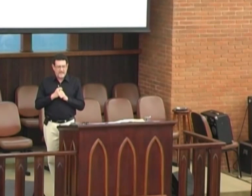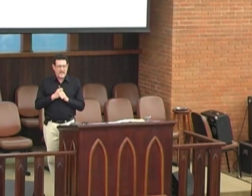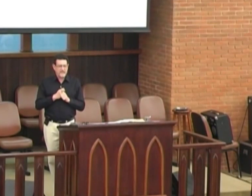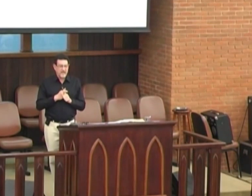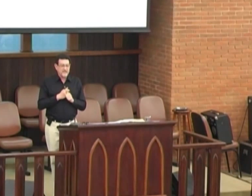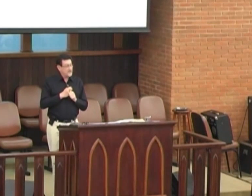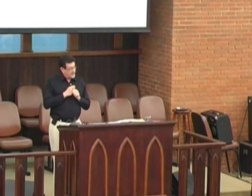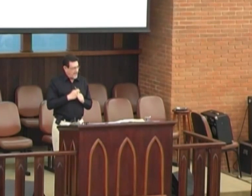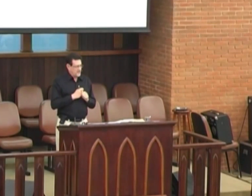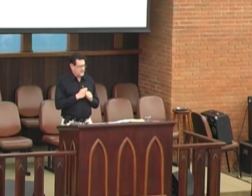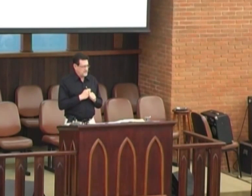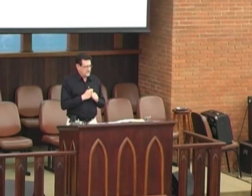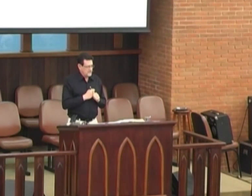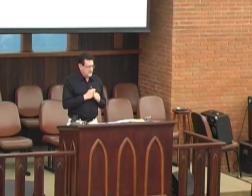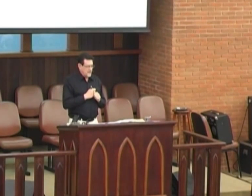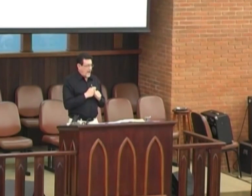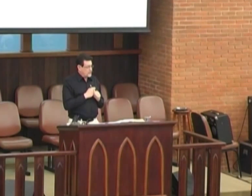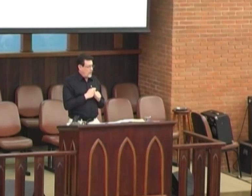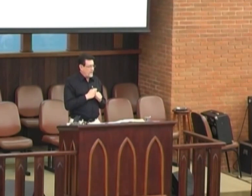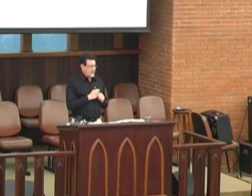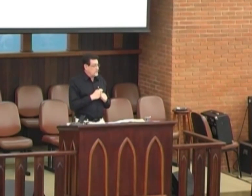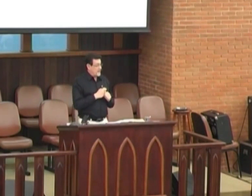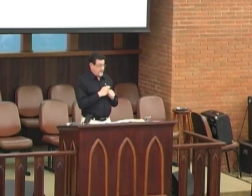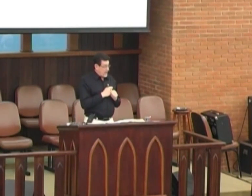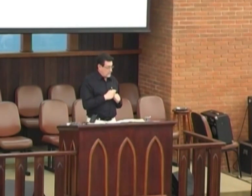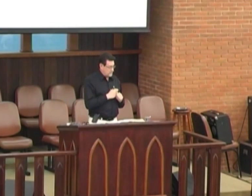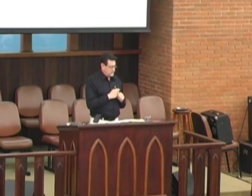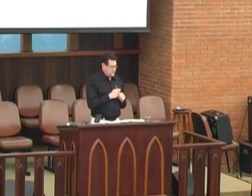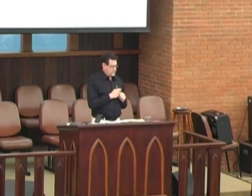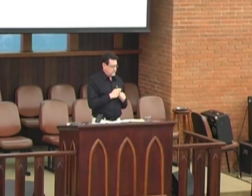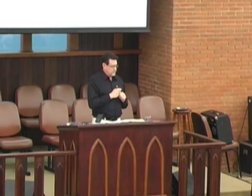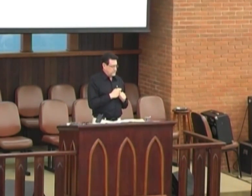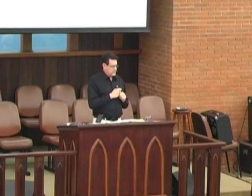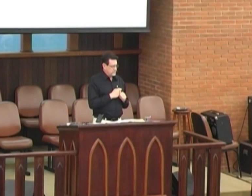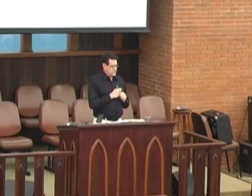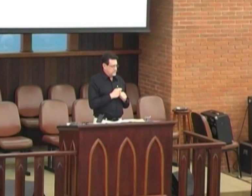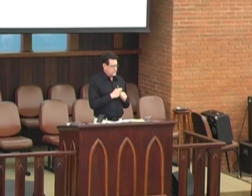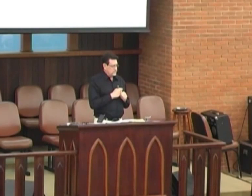Cachorro tem inteligência? Tem. Cachorro é pessoa? Não.